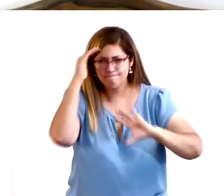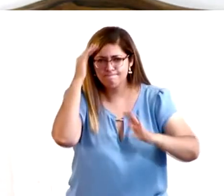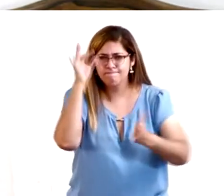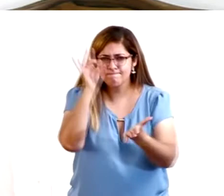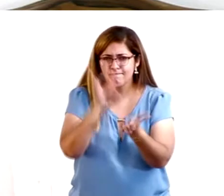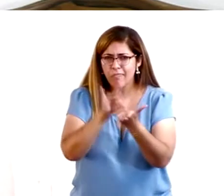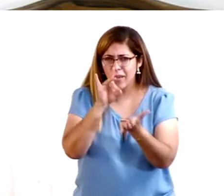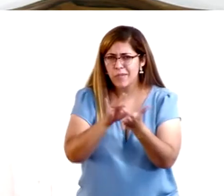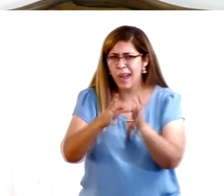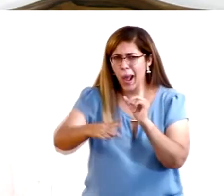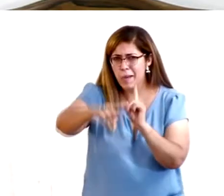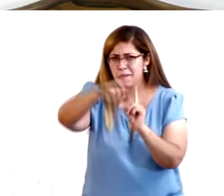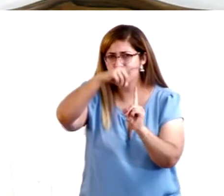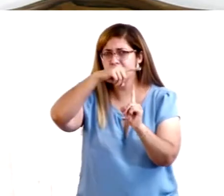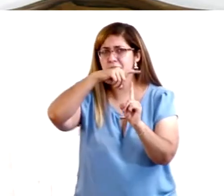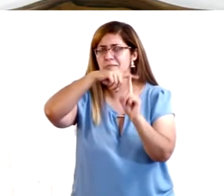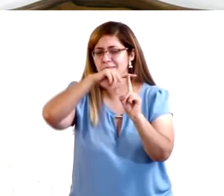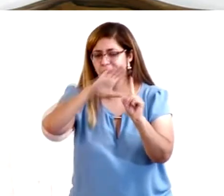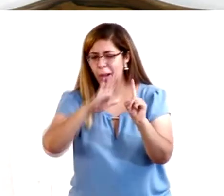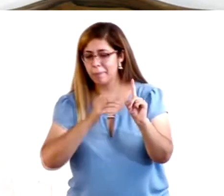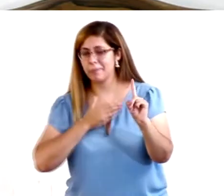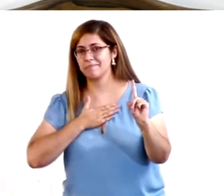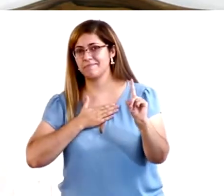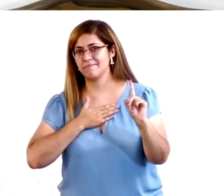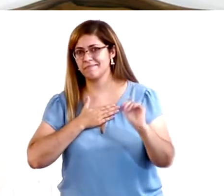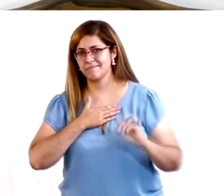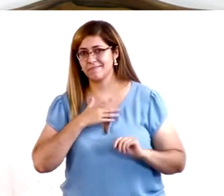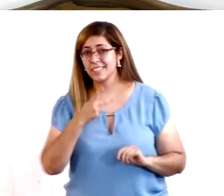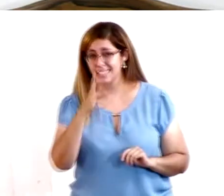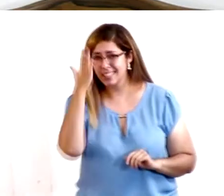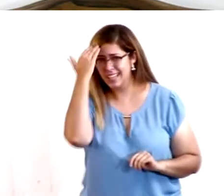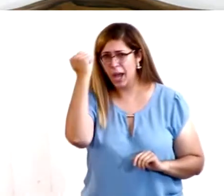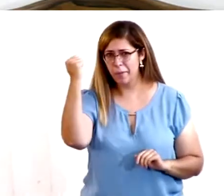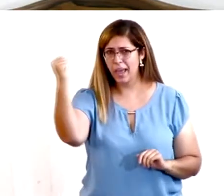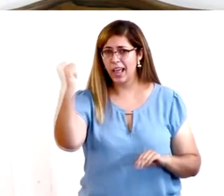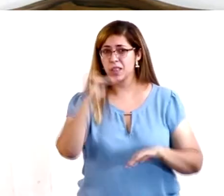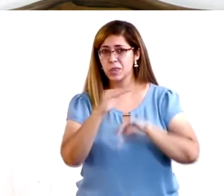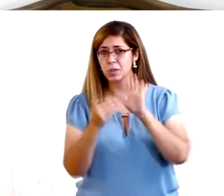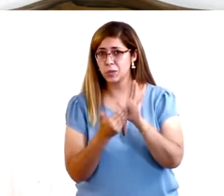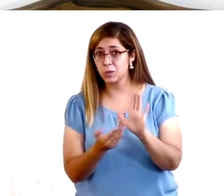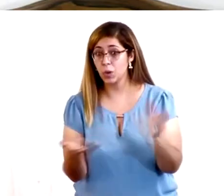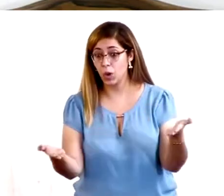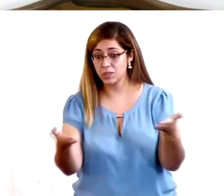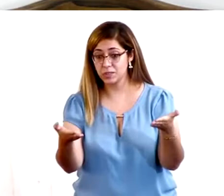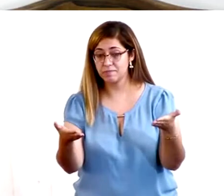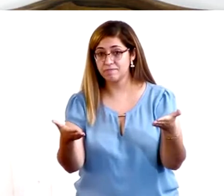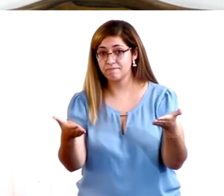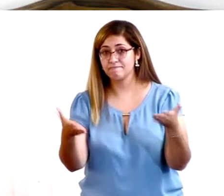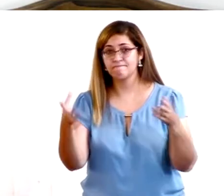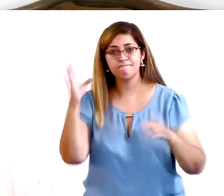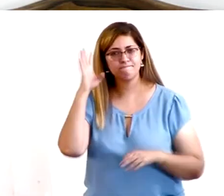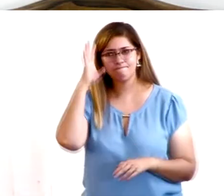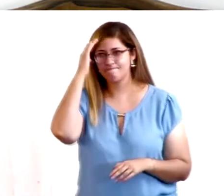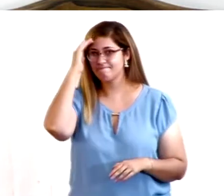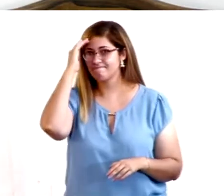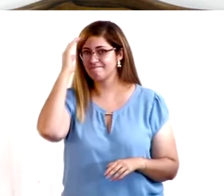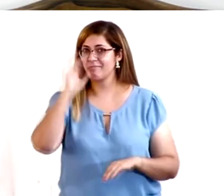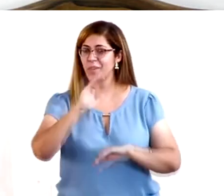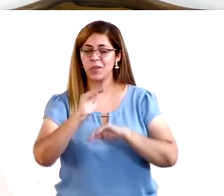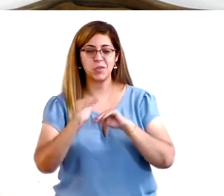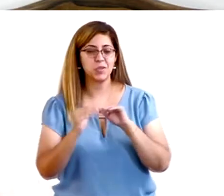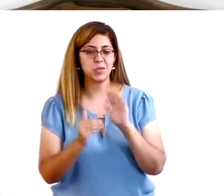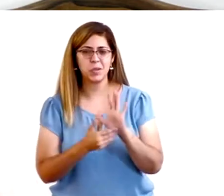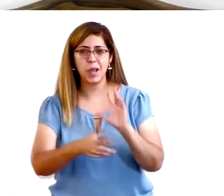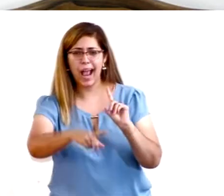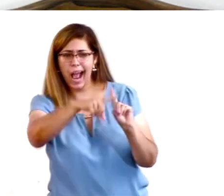a cruz é o caminho. Se eu e você levarmos para casa o entendimento claro que a